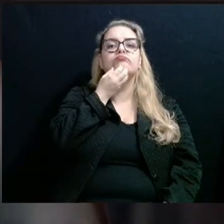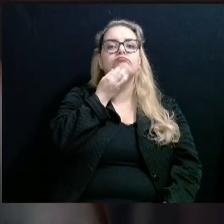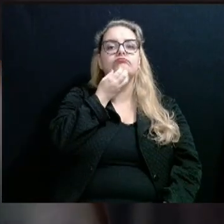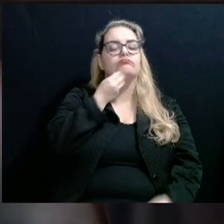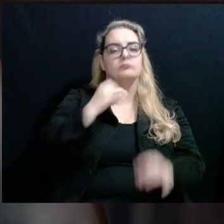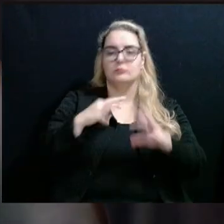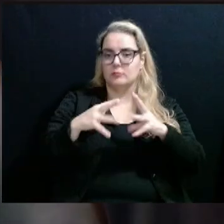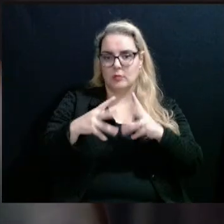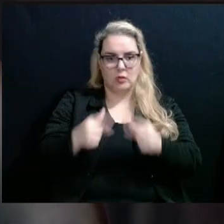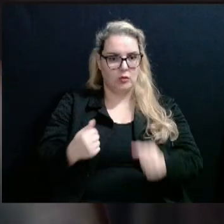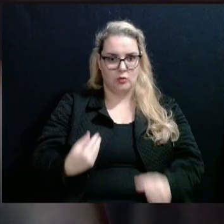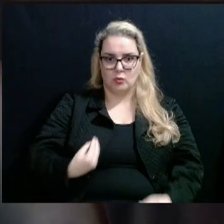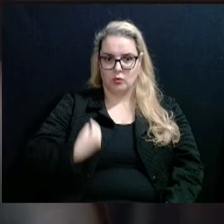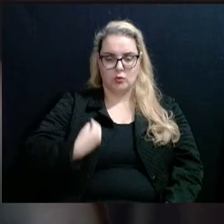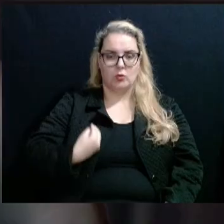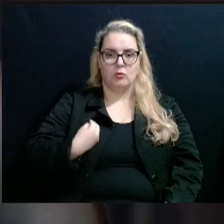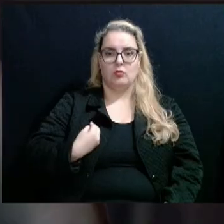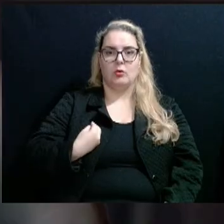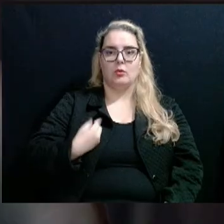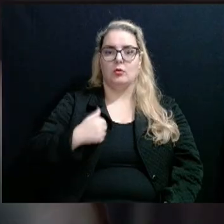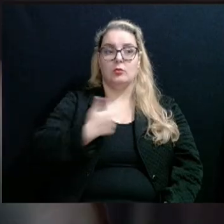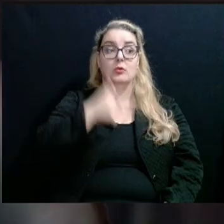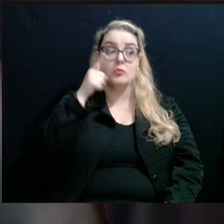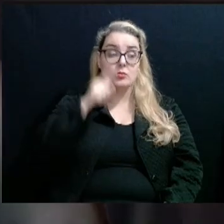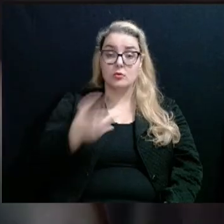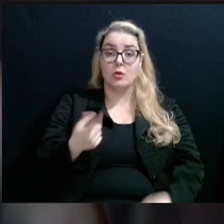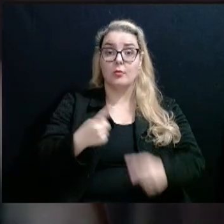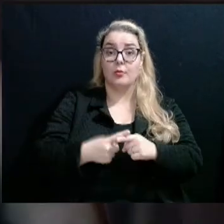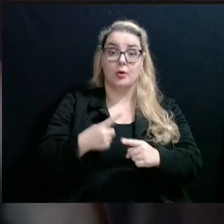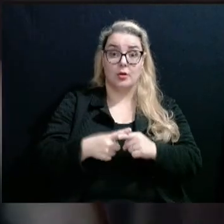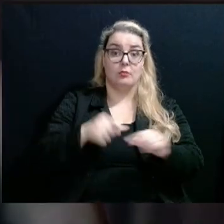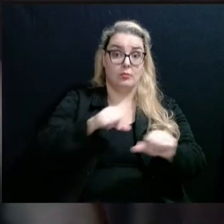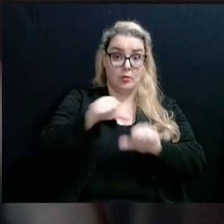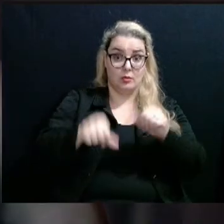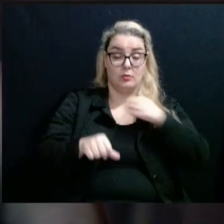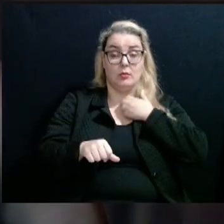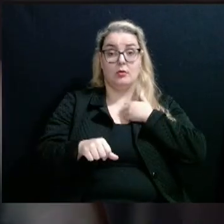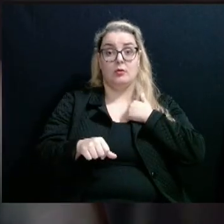vida. A gente não consegue, porque mudanças, elas requerem